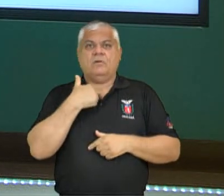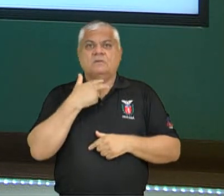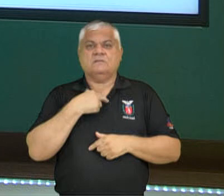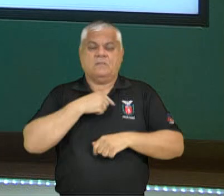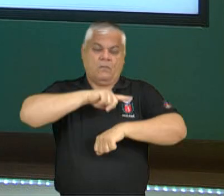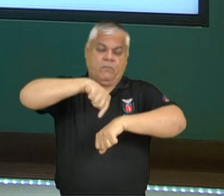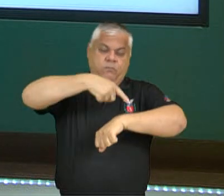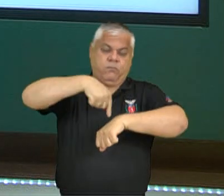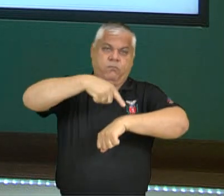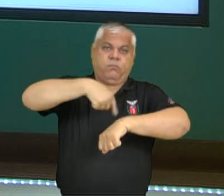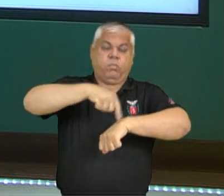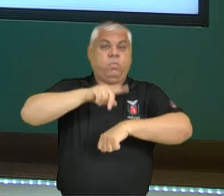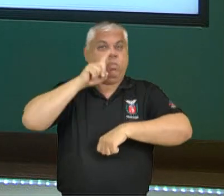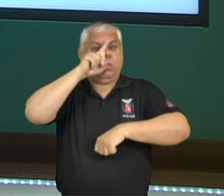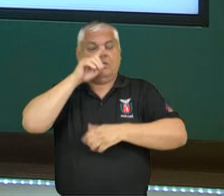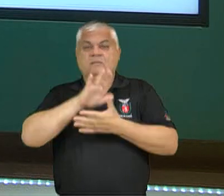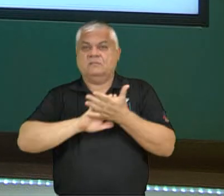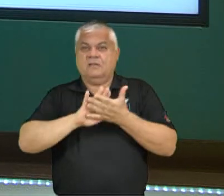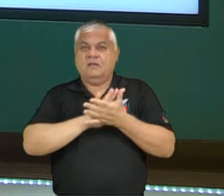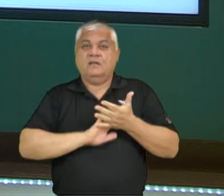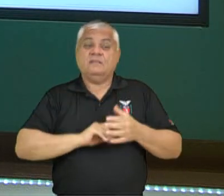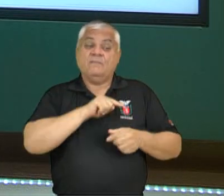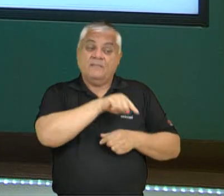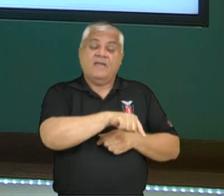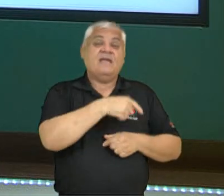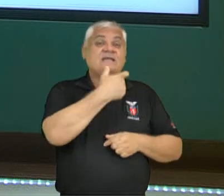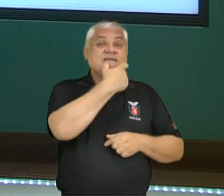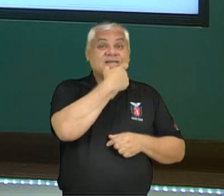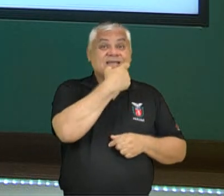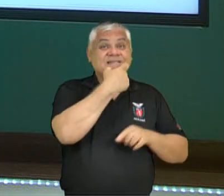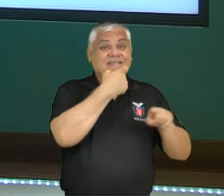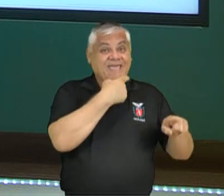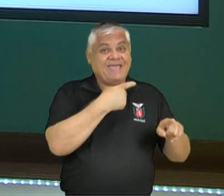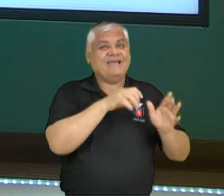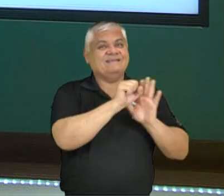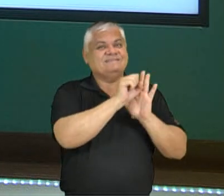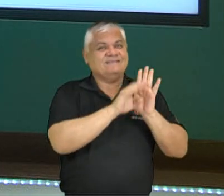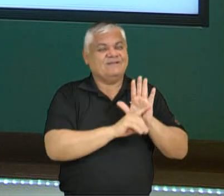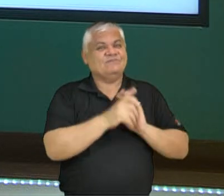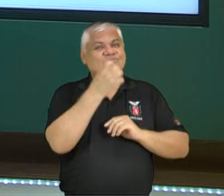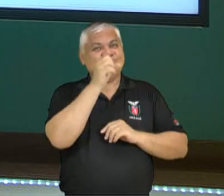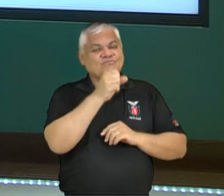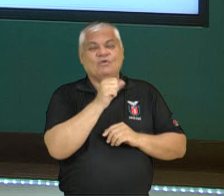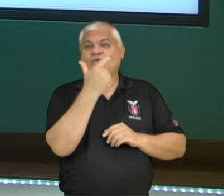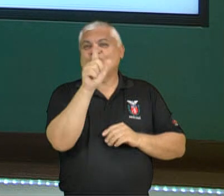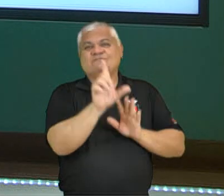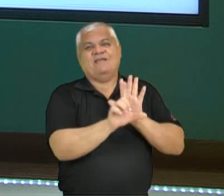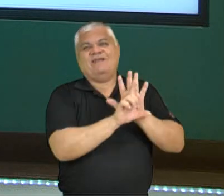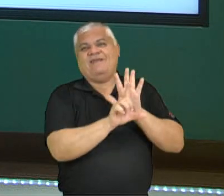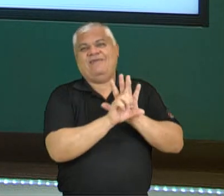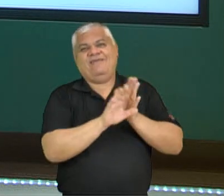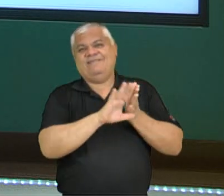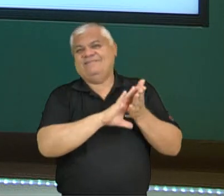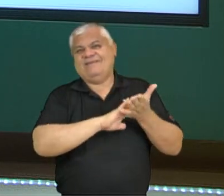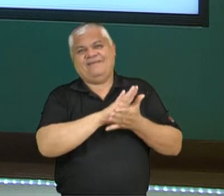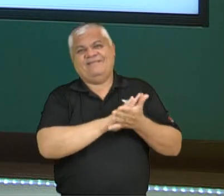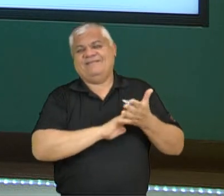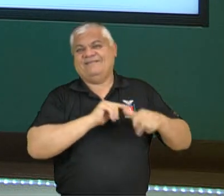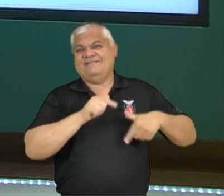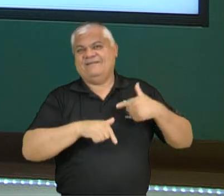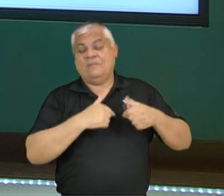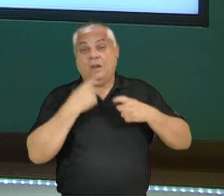Mas nós estamos falando da Inglaterra no final do século XVIII, onde não havia uma legislação trabalhista e não havia